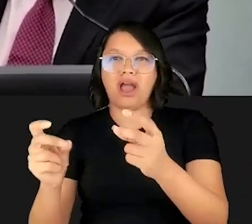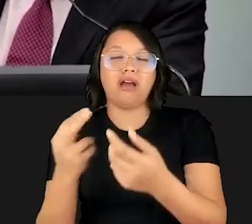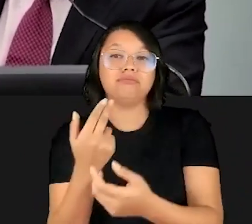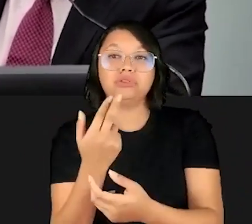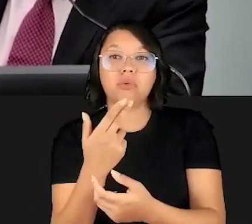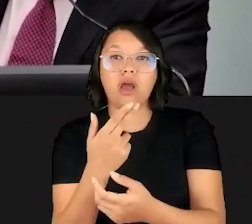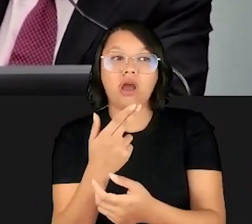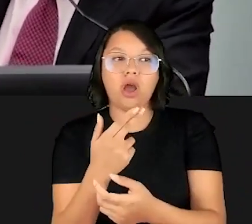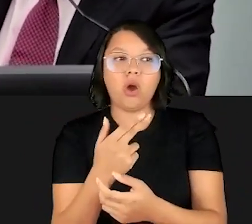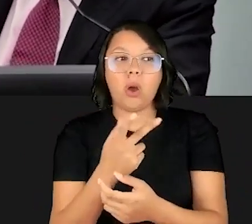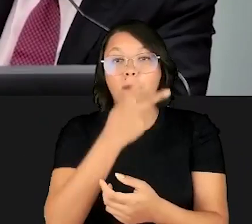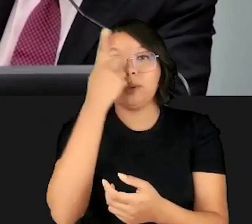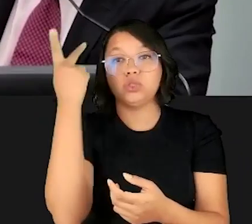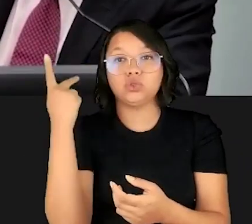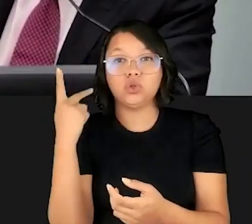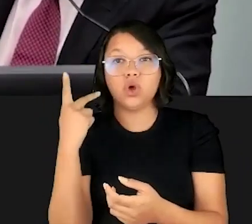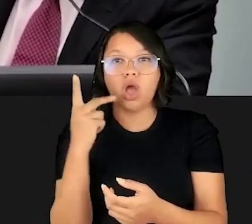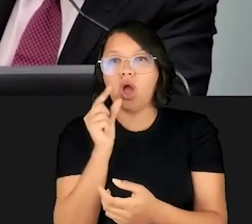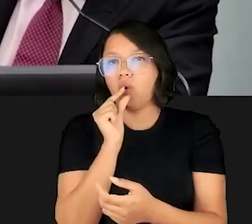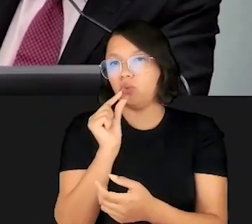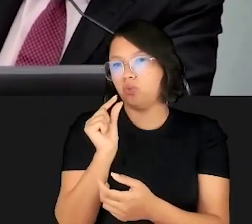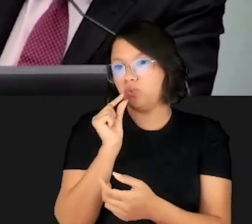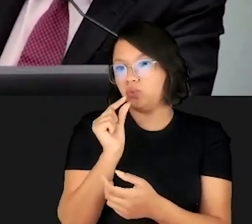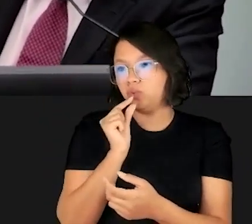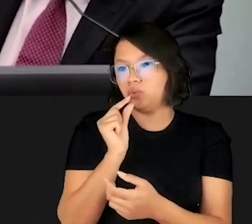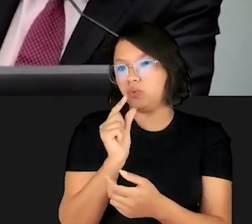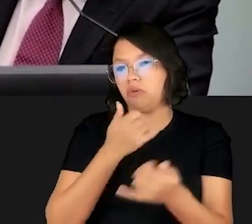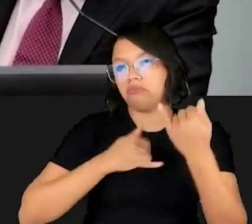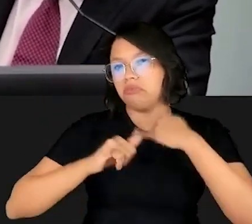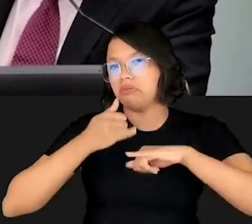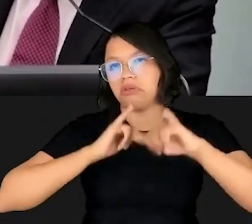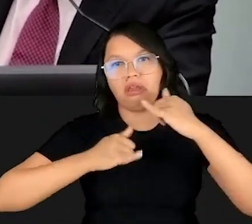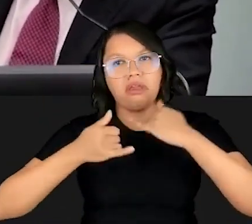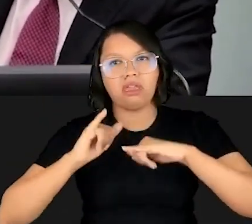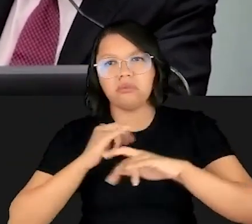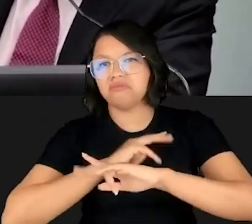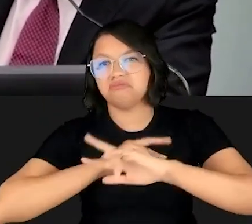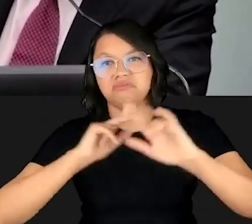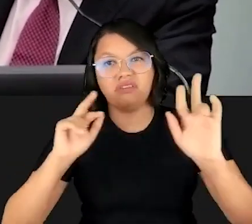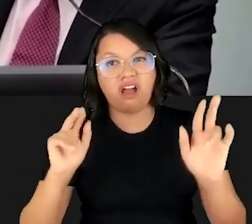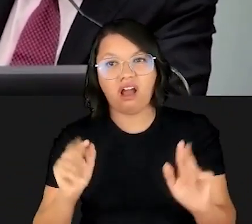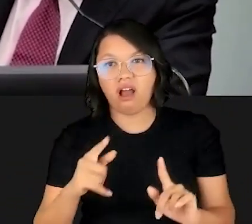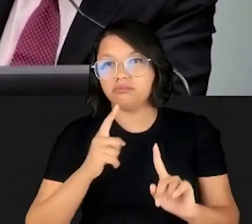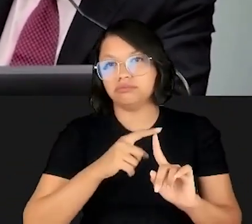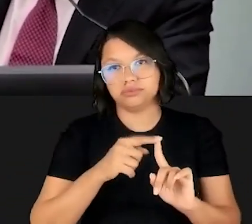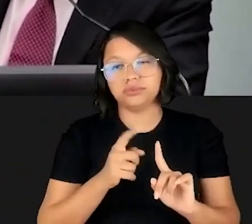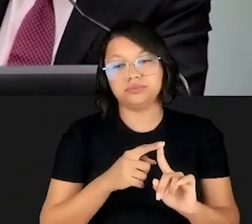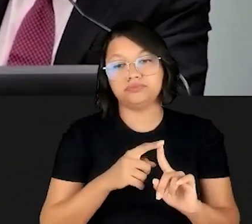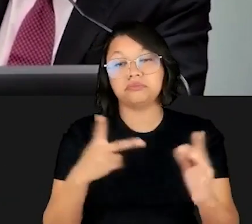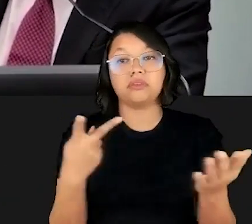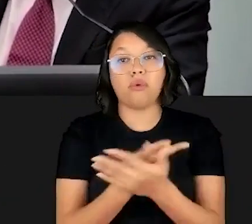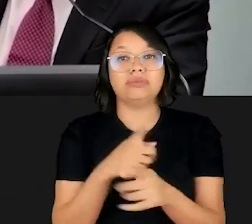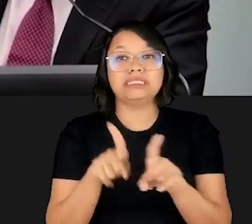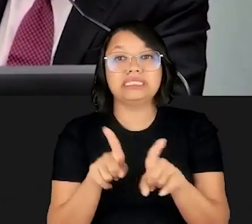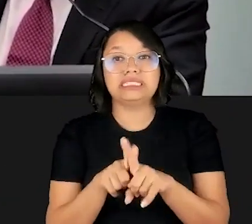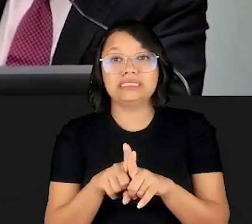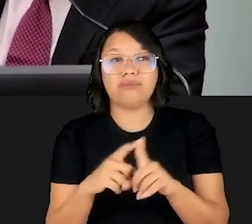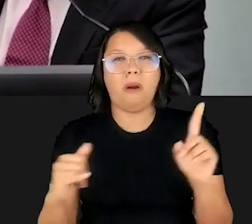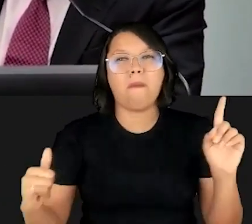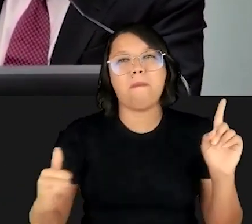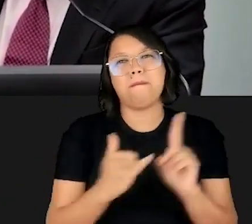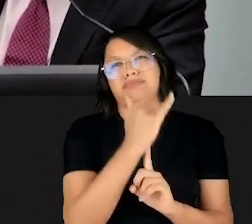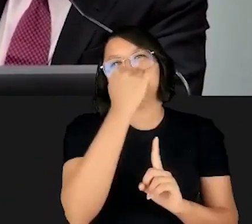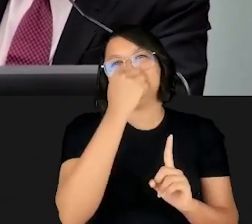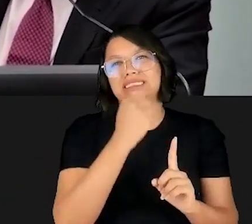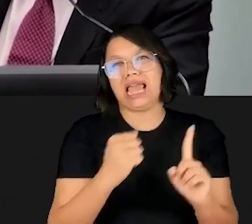tabaco, por exemplo, exposição a produtos químicos de diversos tipos, e às vezes isso acontece até por acidente. Infelizmente